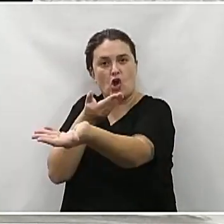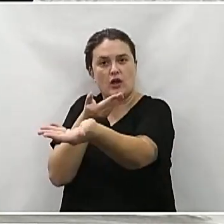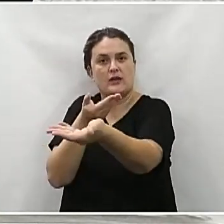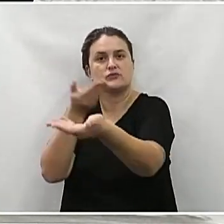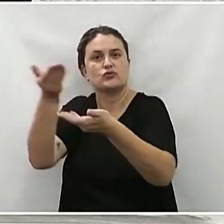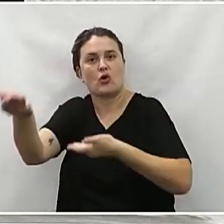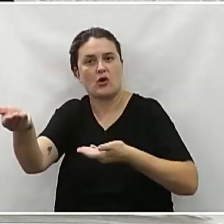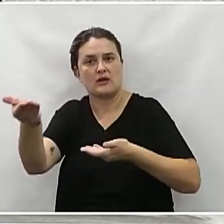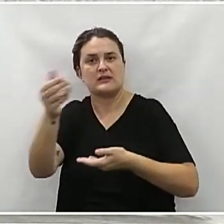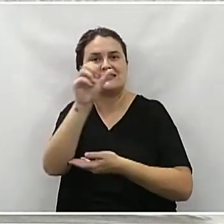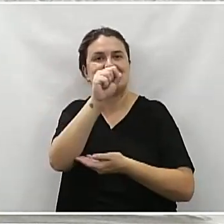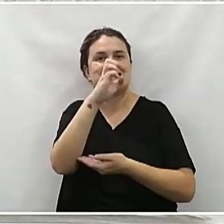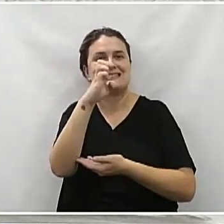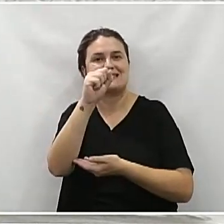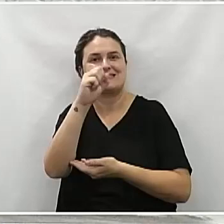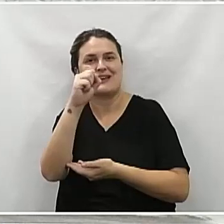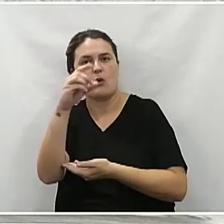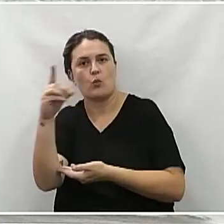por sessão.